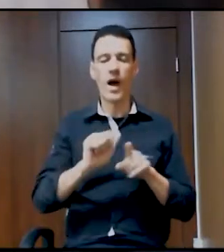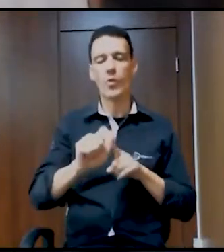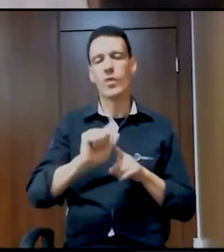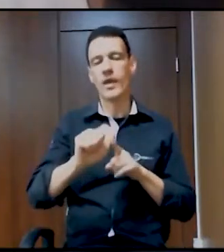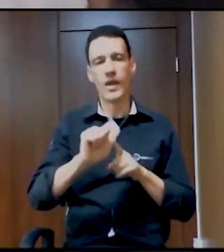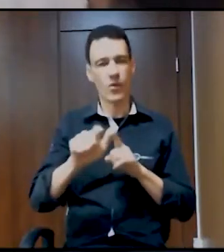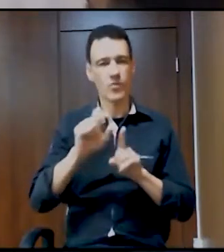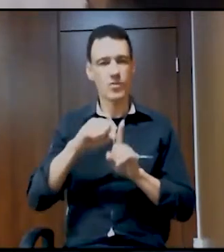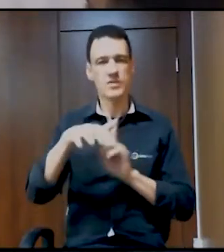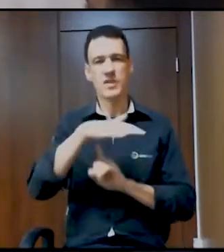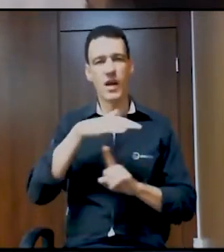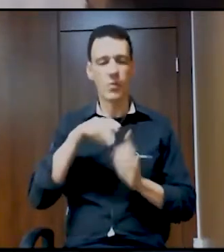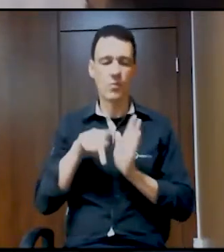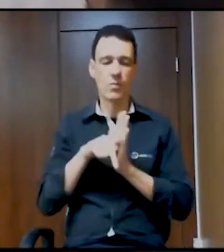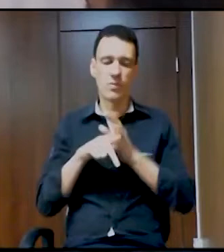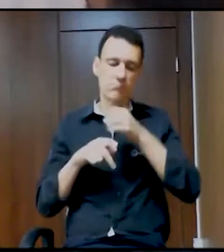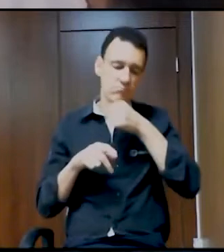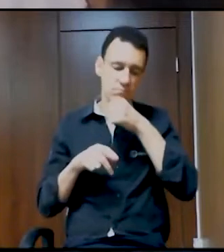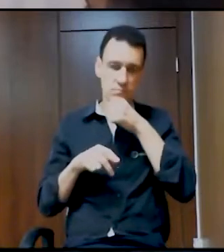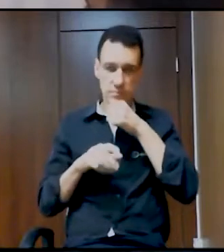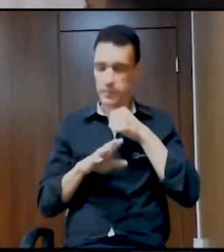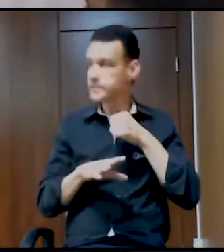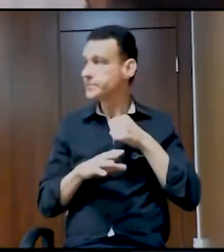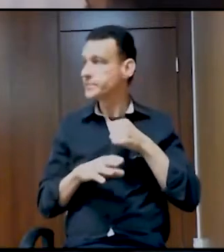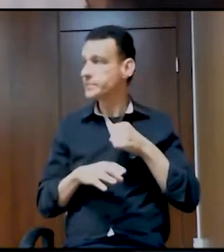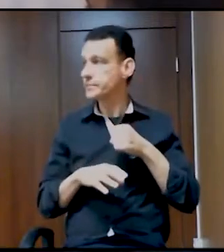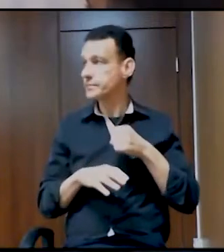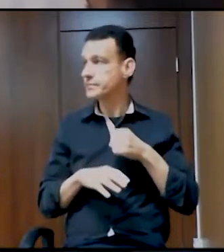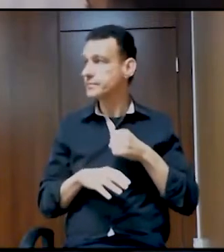que idoso, eu estou...